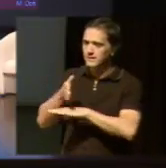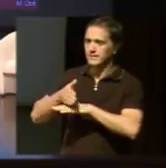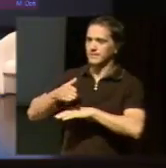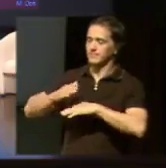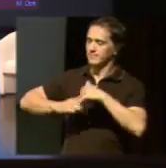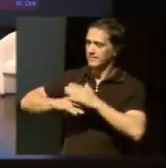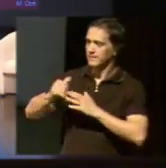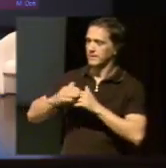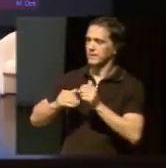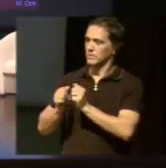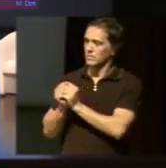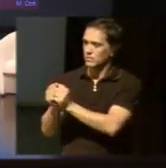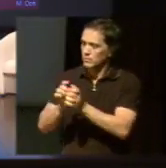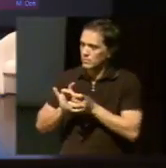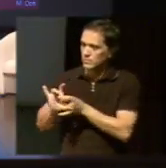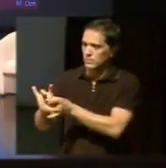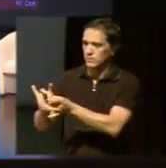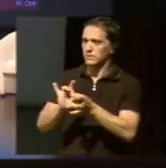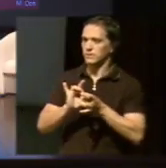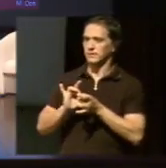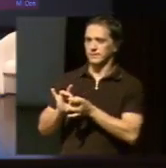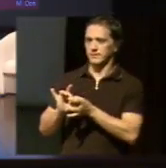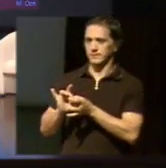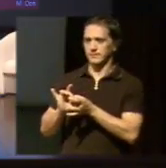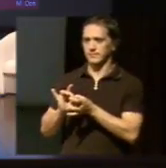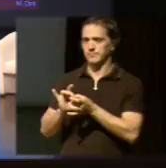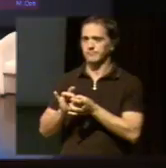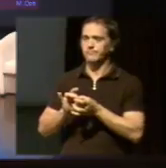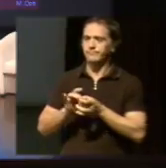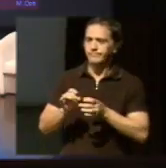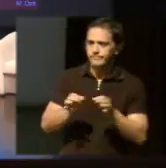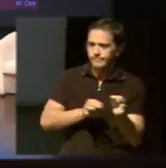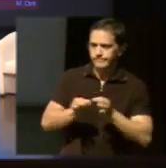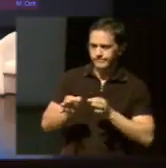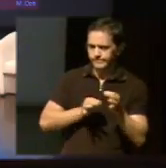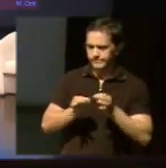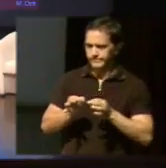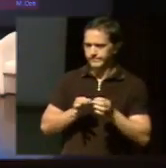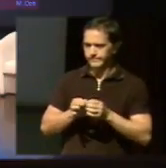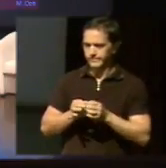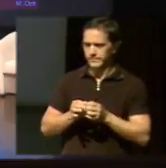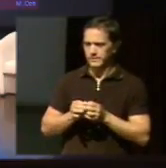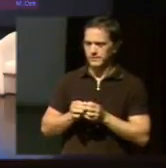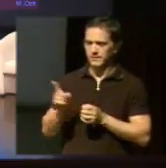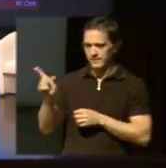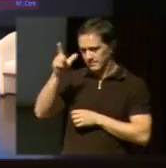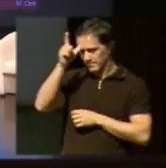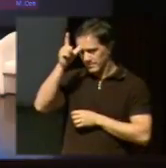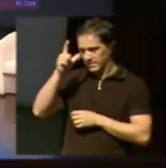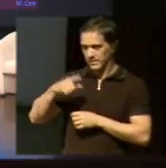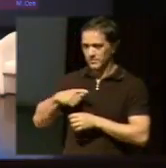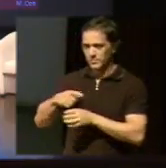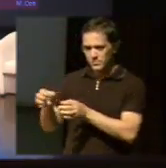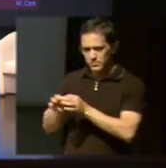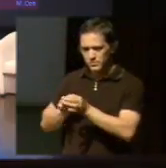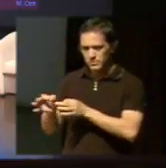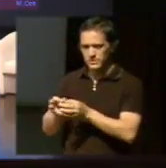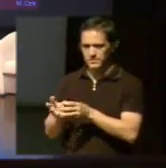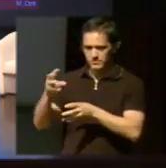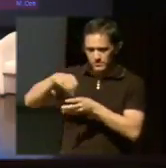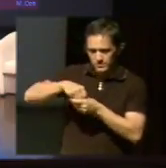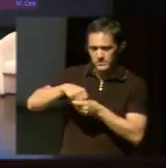é que se tornem redatores locais. E em Heidelberg tem um projeto novo, um projeto de inclusão